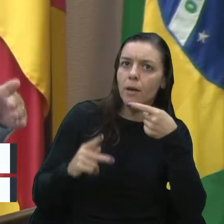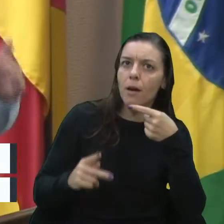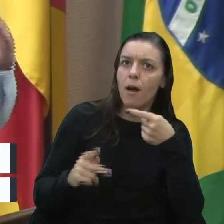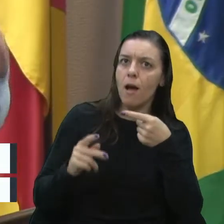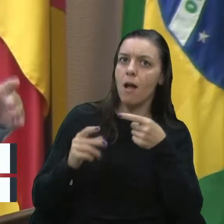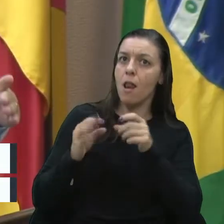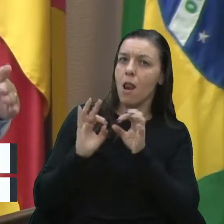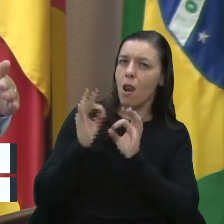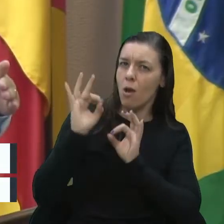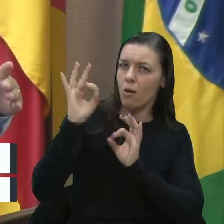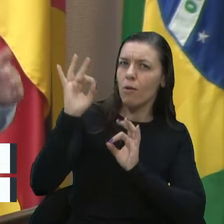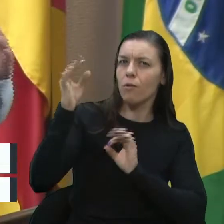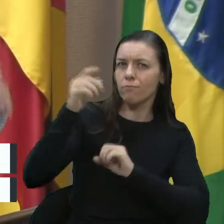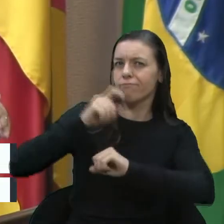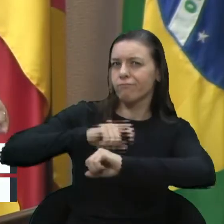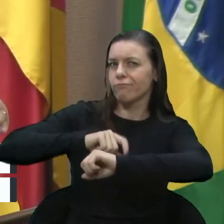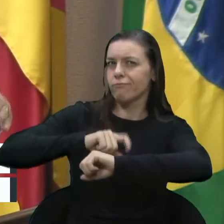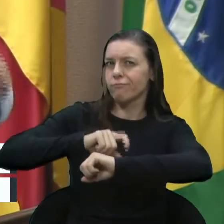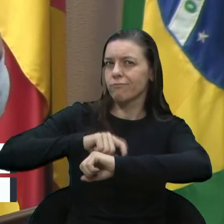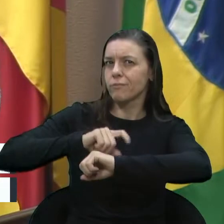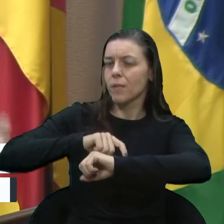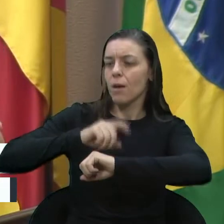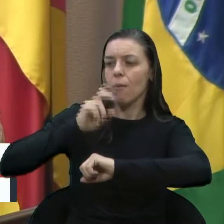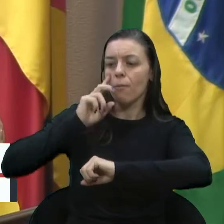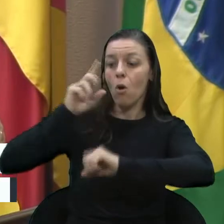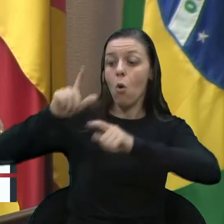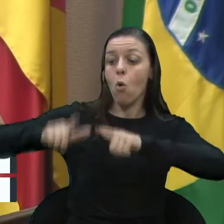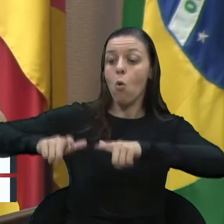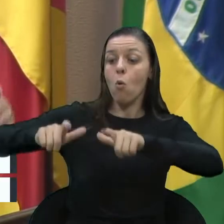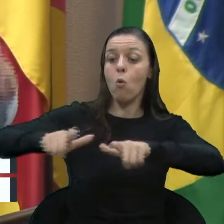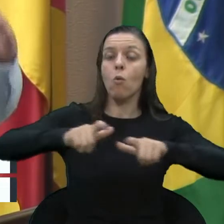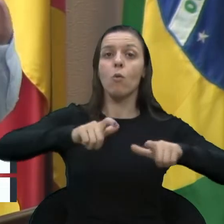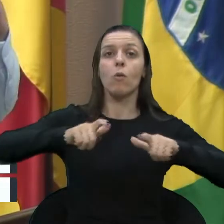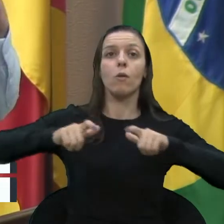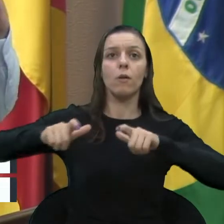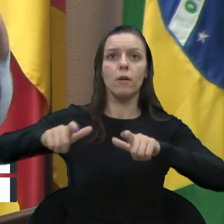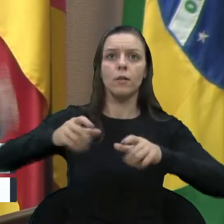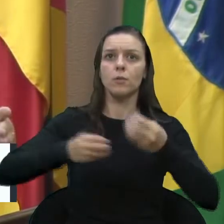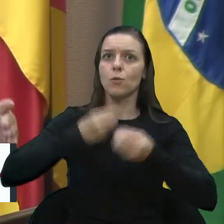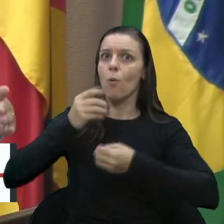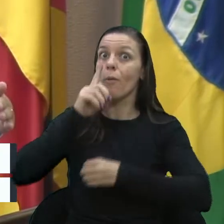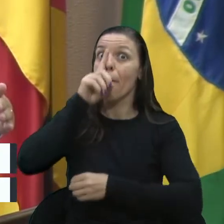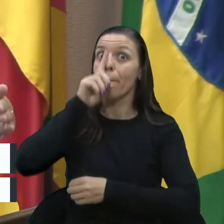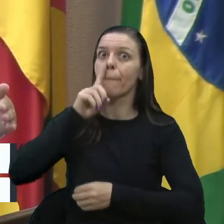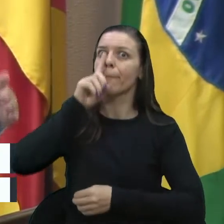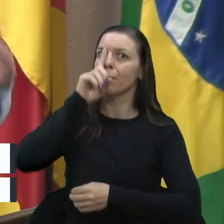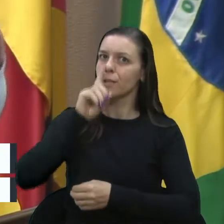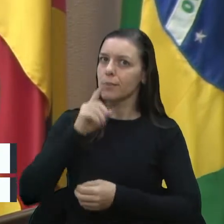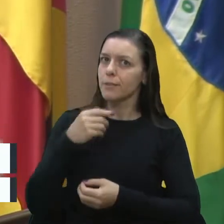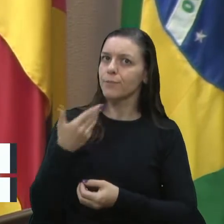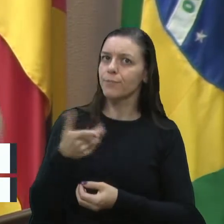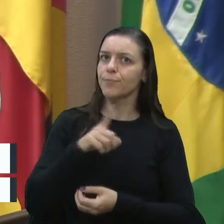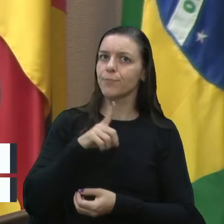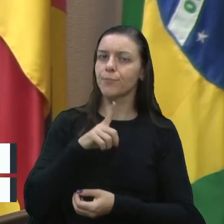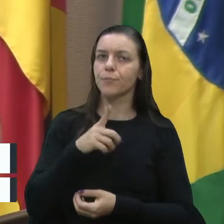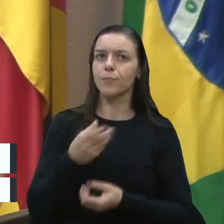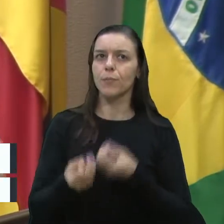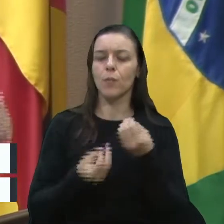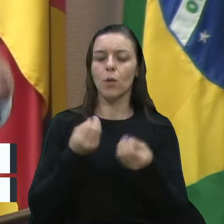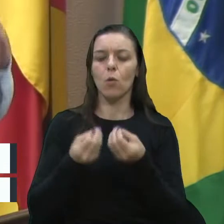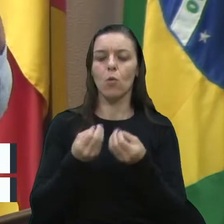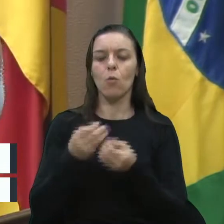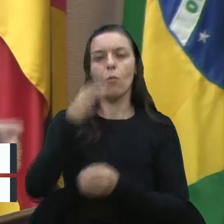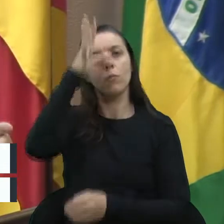prazo, visando em locais como esse, em situações de risco como essa, como que o